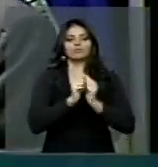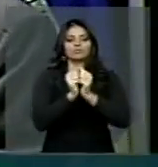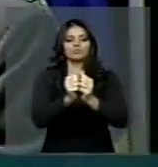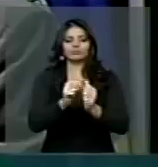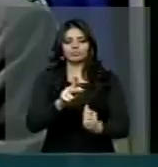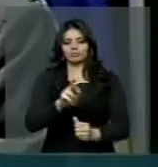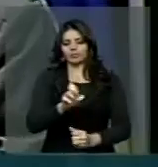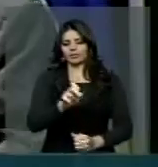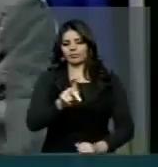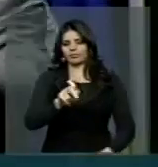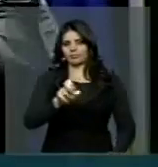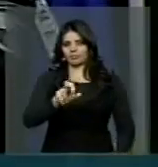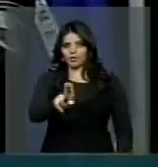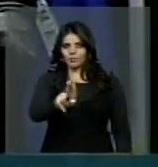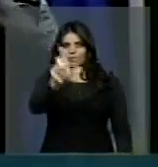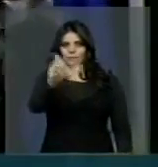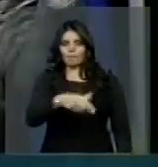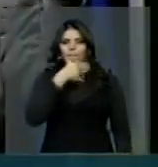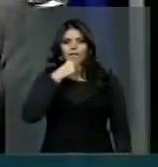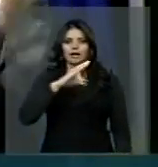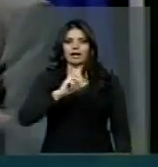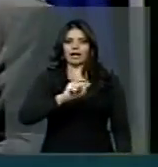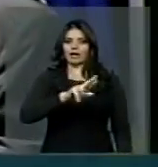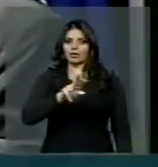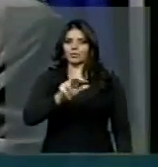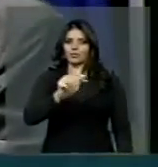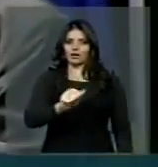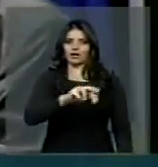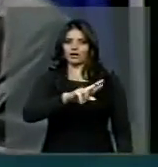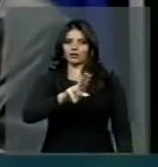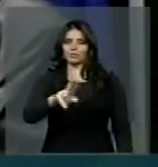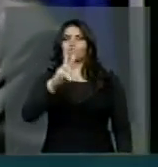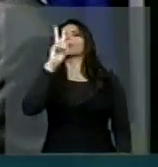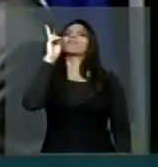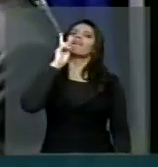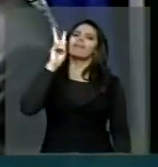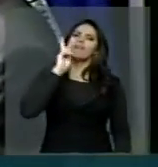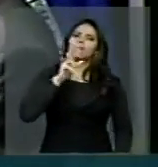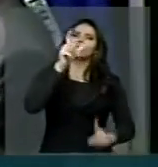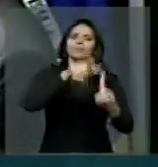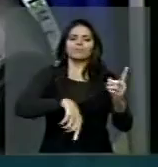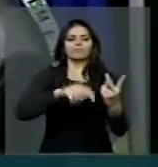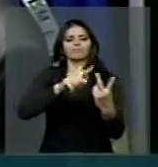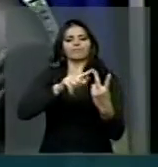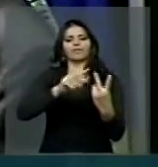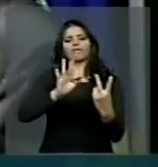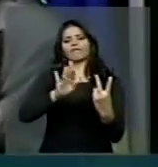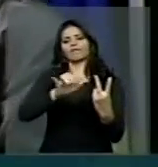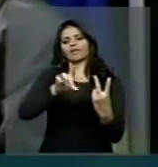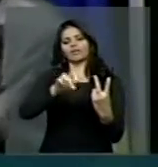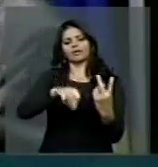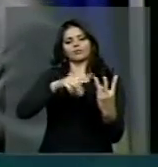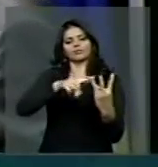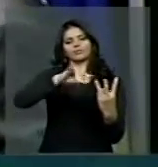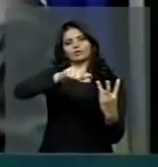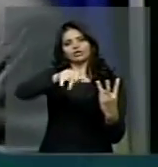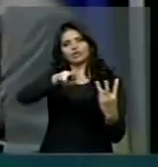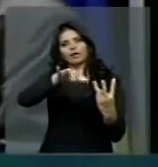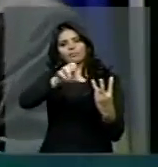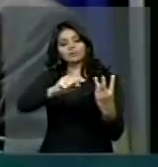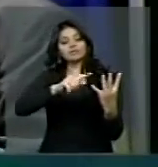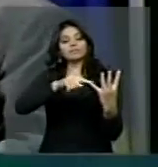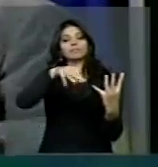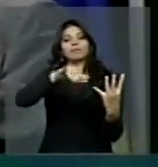Pepeu, que os caruaruenses lembram-se muito, com Fernando Lira, Jarbas Vasconcelos e